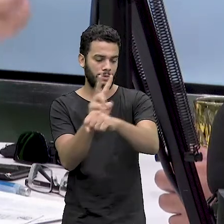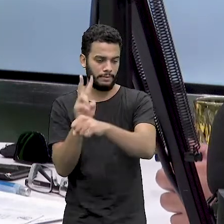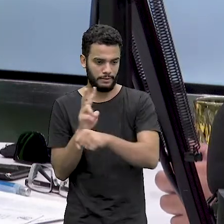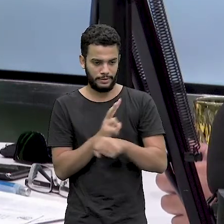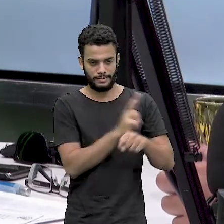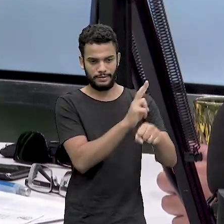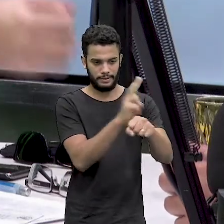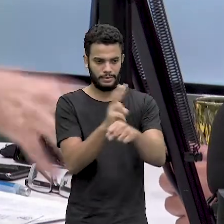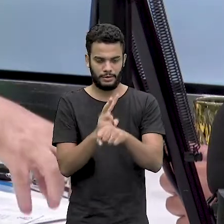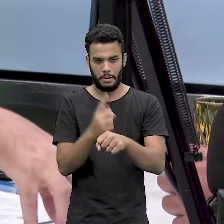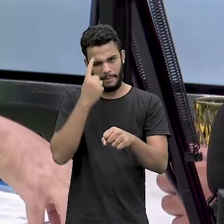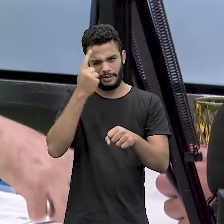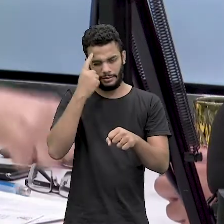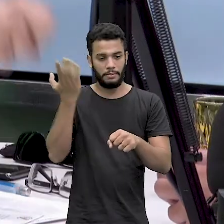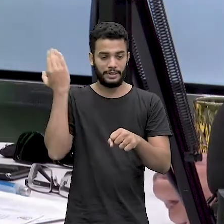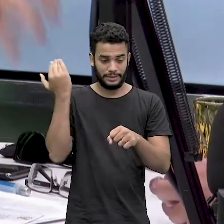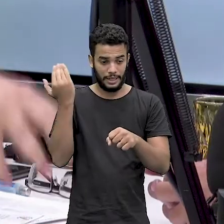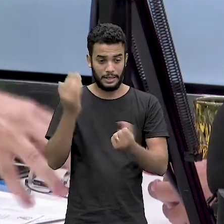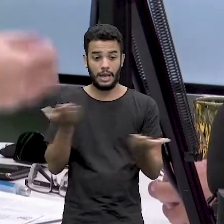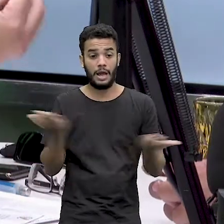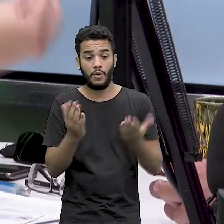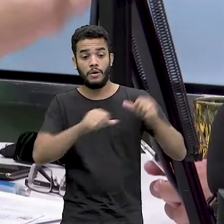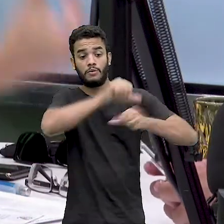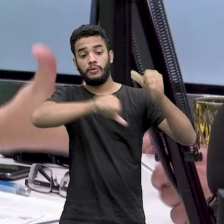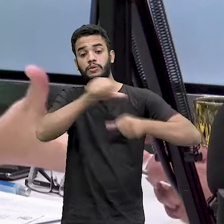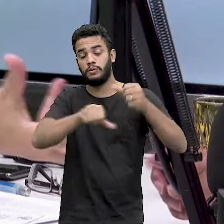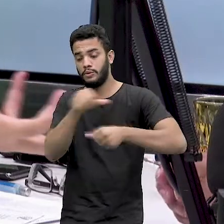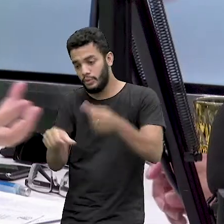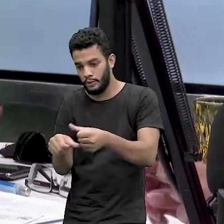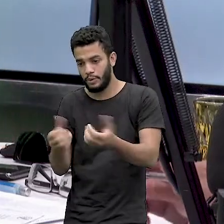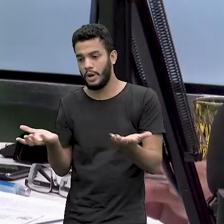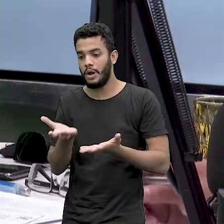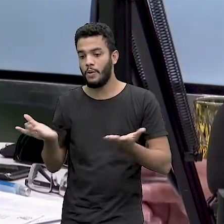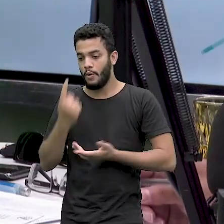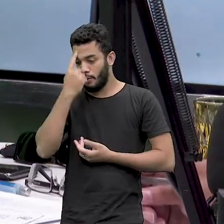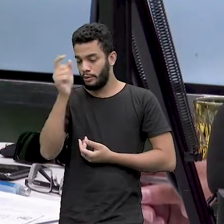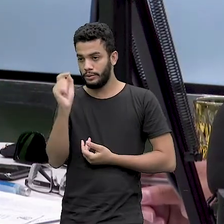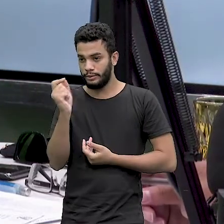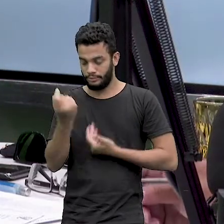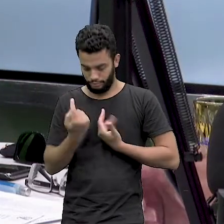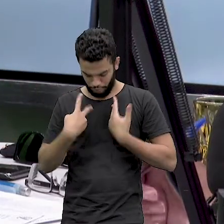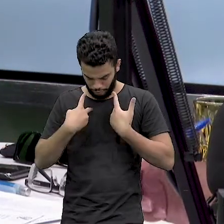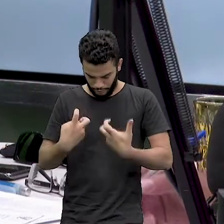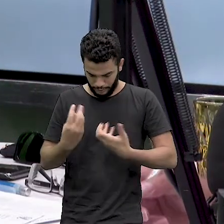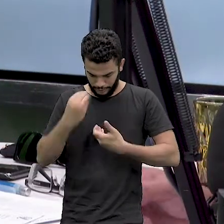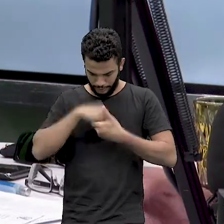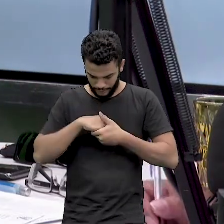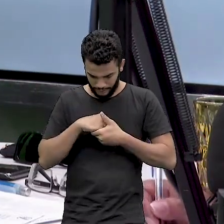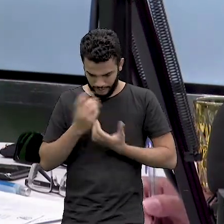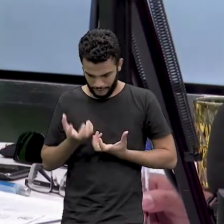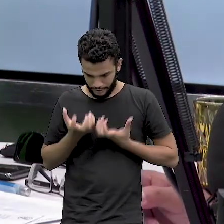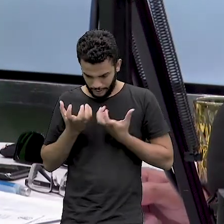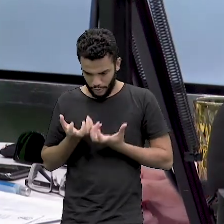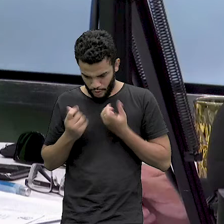sendo abandonando. Deixam de ser o ser, passa a ser o produto, né? Aquele